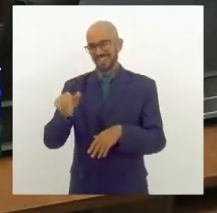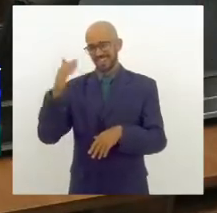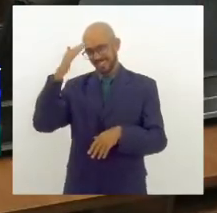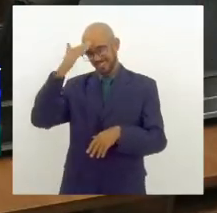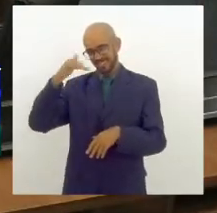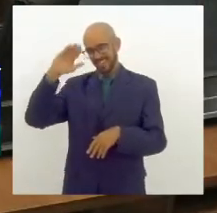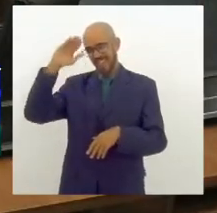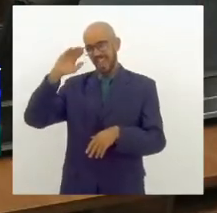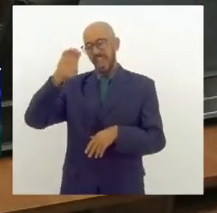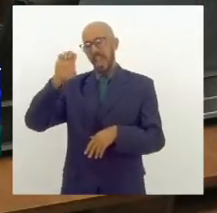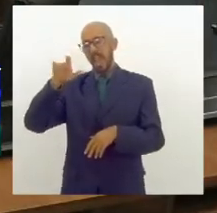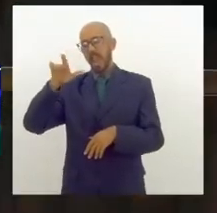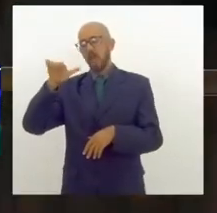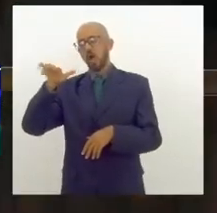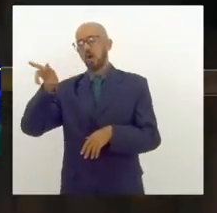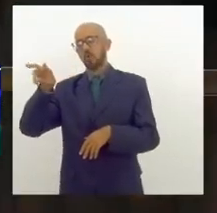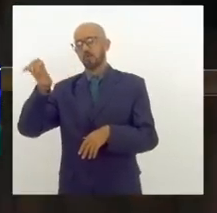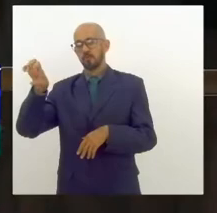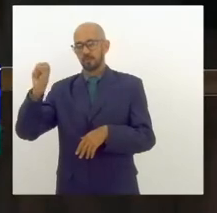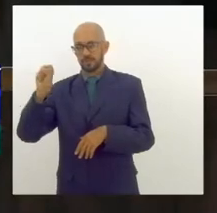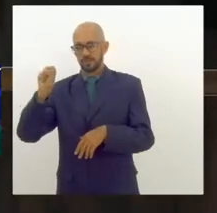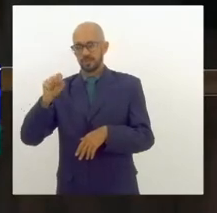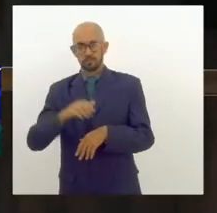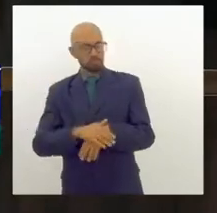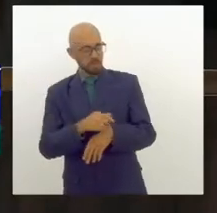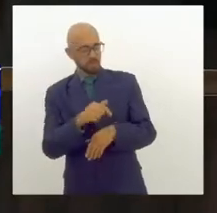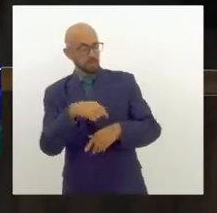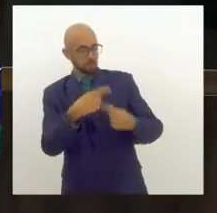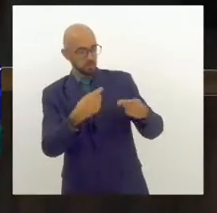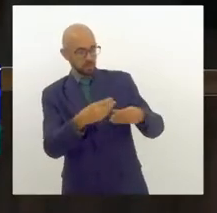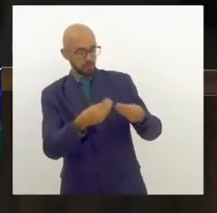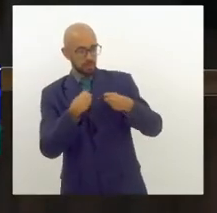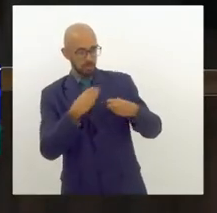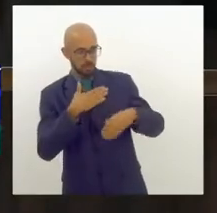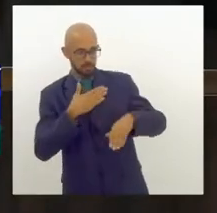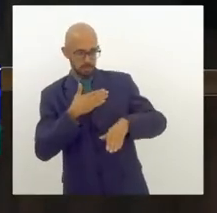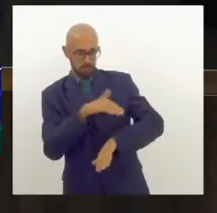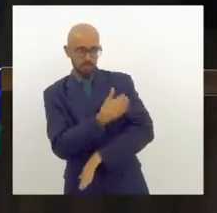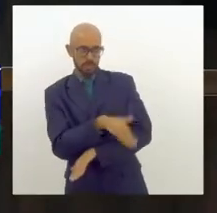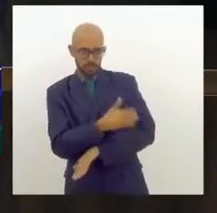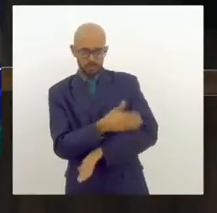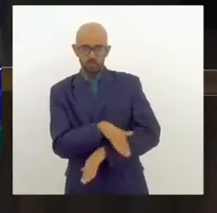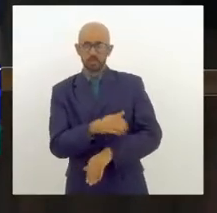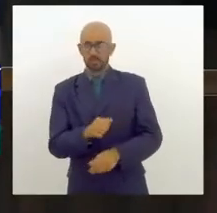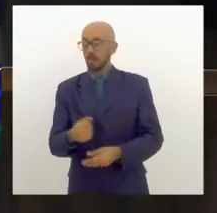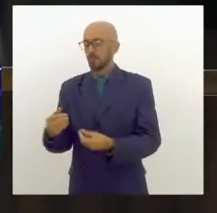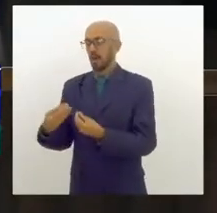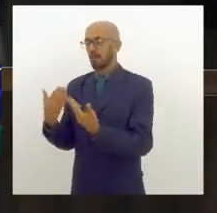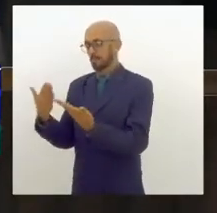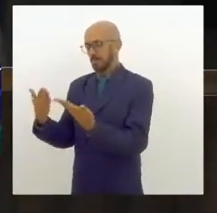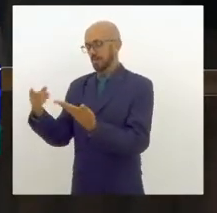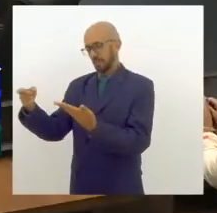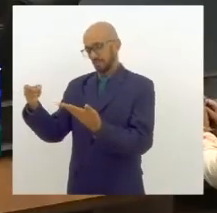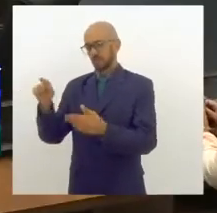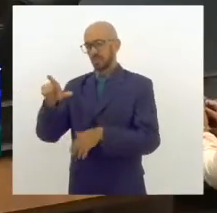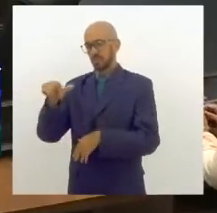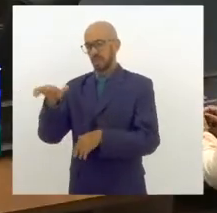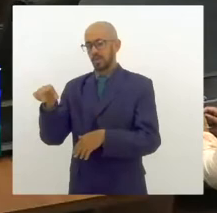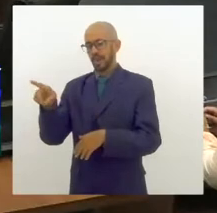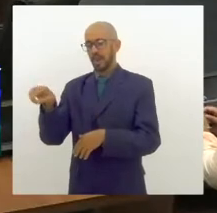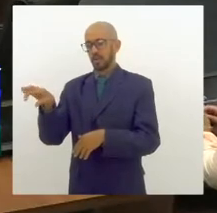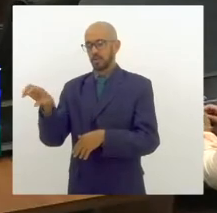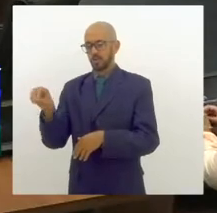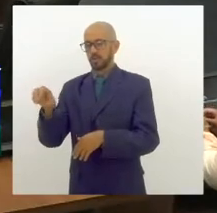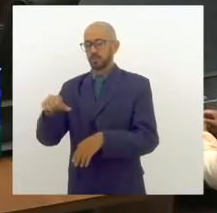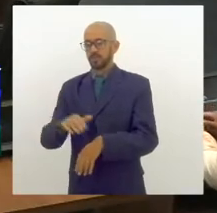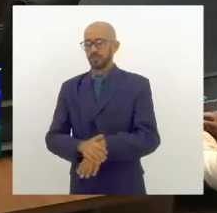mais cabelo. Me dá manda o endereço que ficou bacana. Meu amigo Leonardo, vou lhe apresentar. Por favor. Eu acompanho o parecer da CCJ,